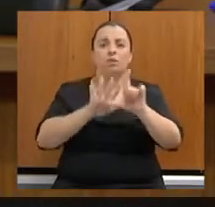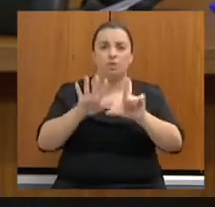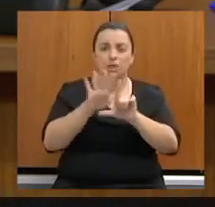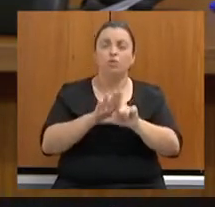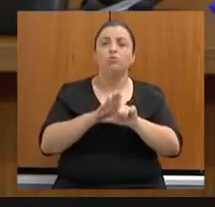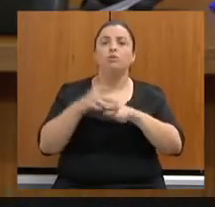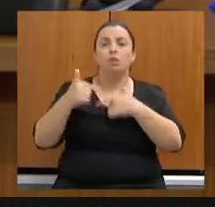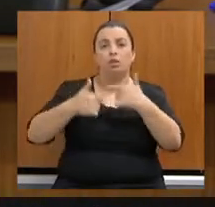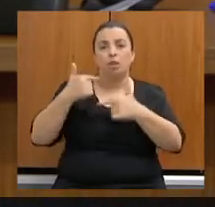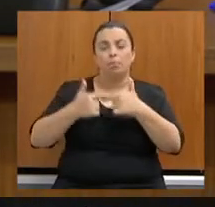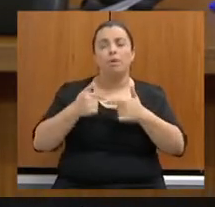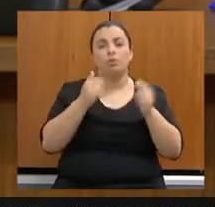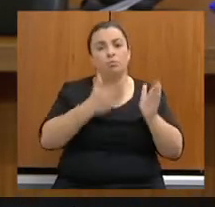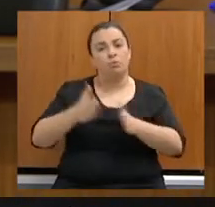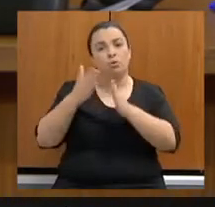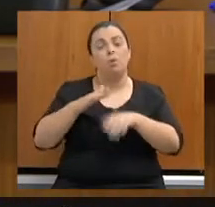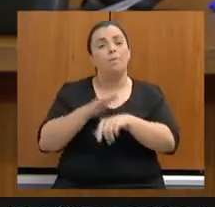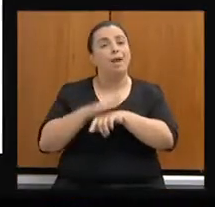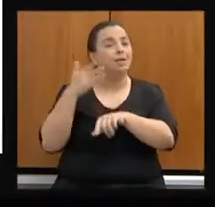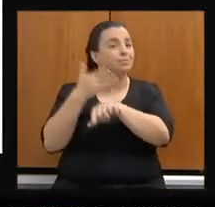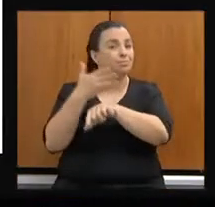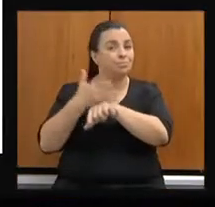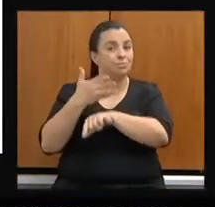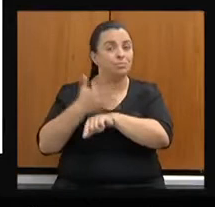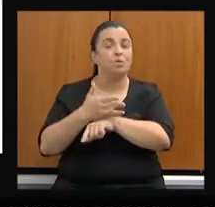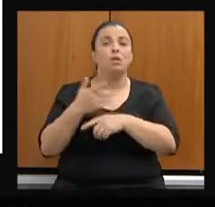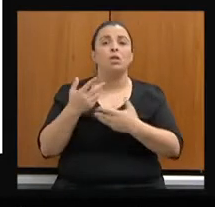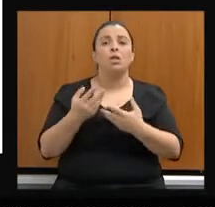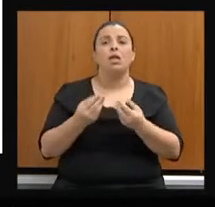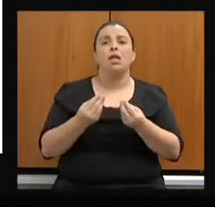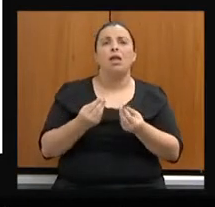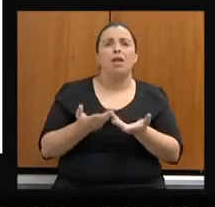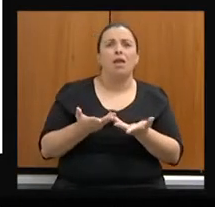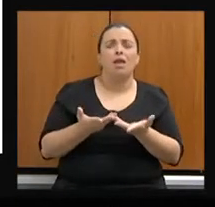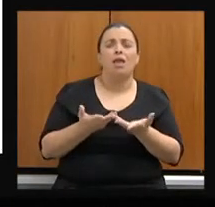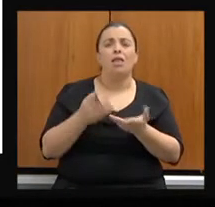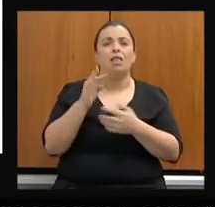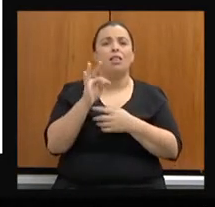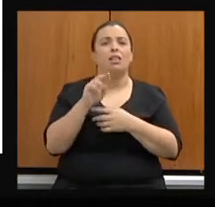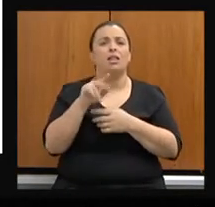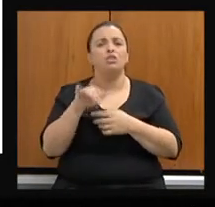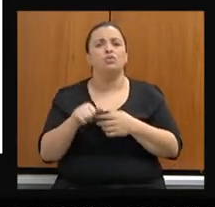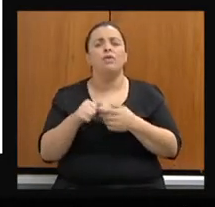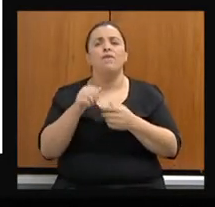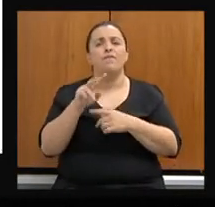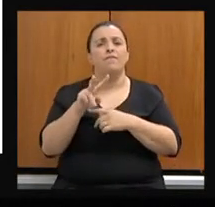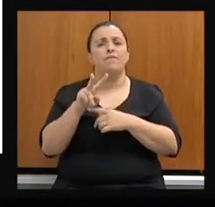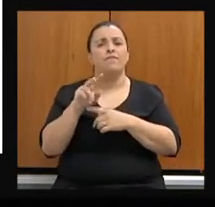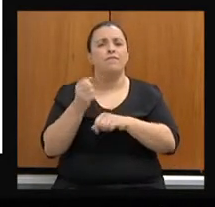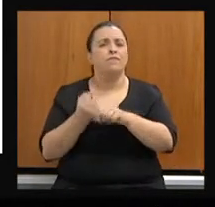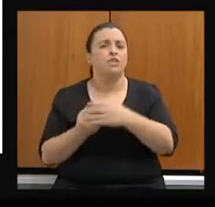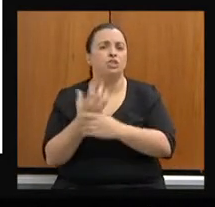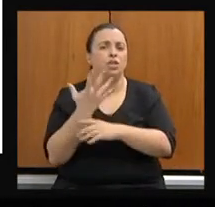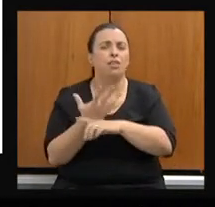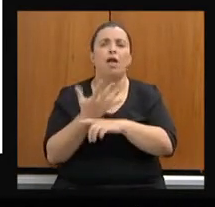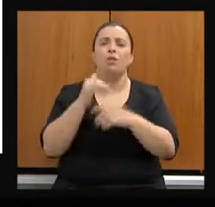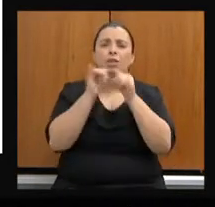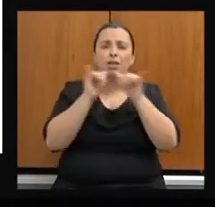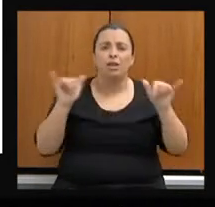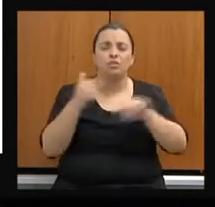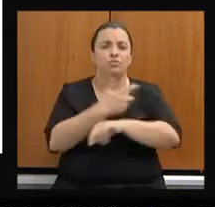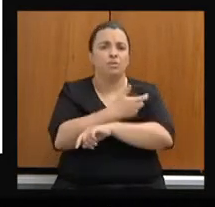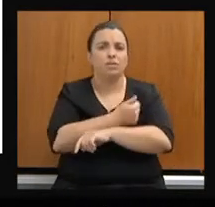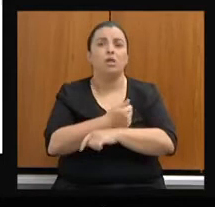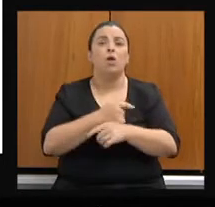naturalmente é para emissão de guias de trânsito animal permissão de trânsito vegetal a declaração de vacinações e missão